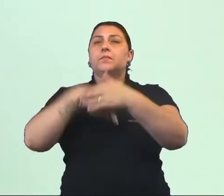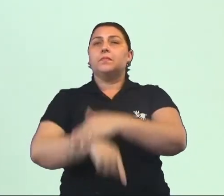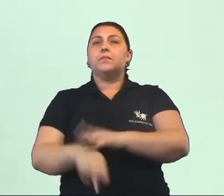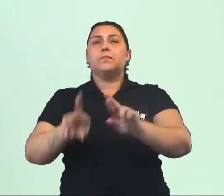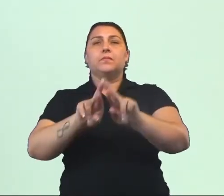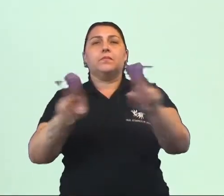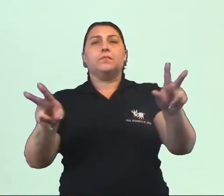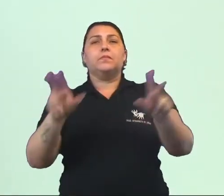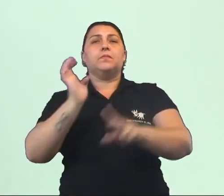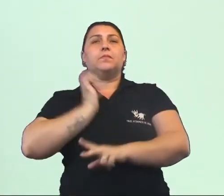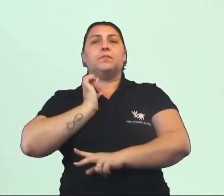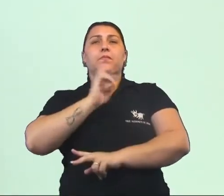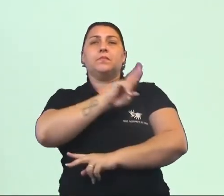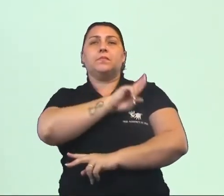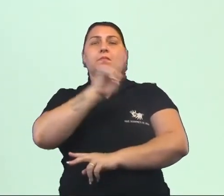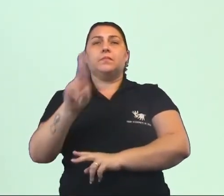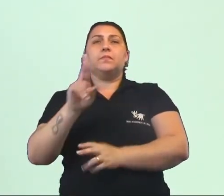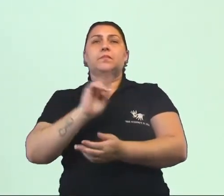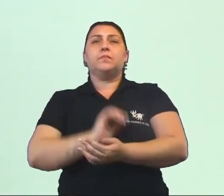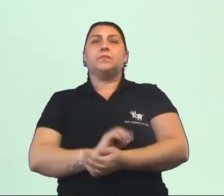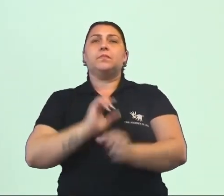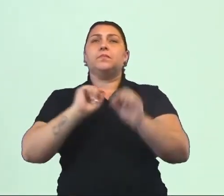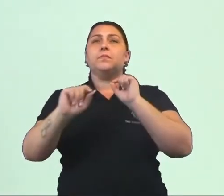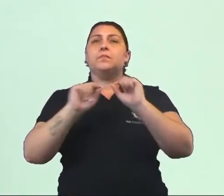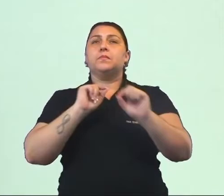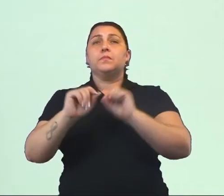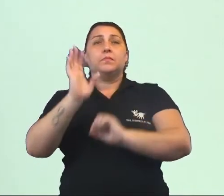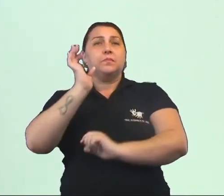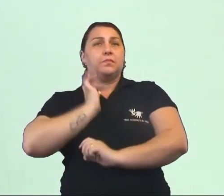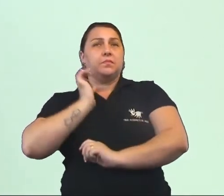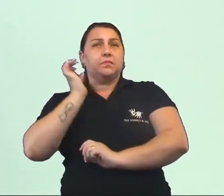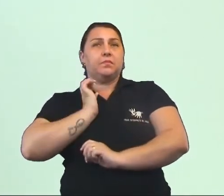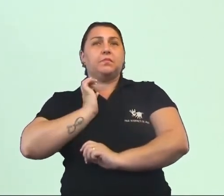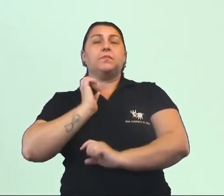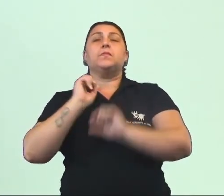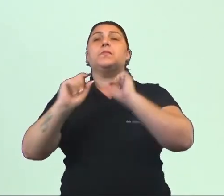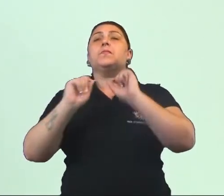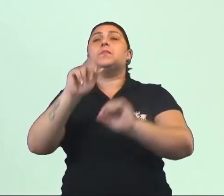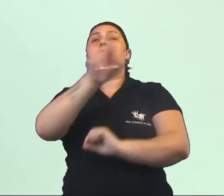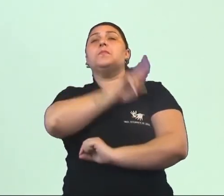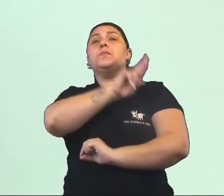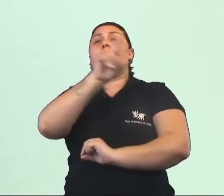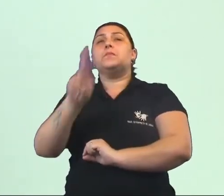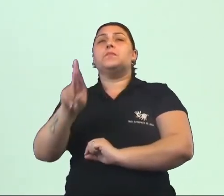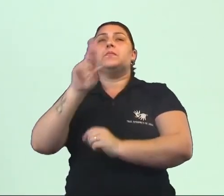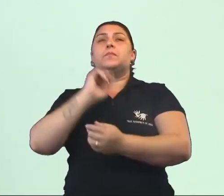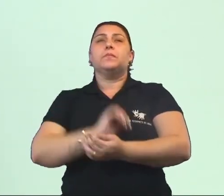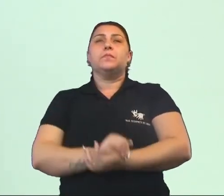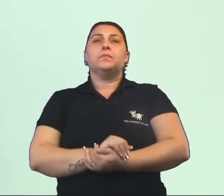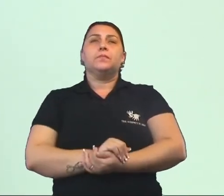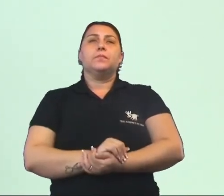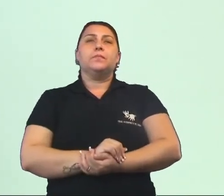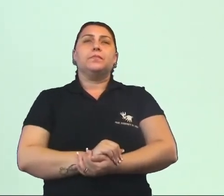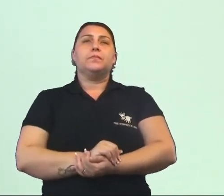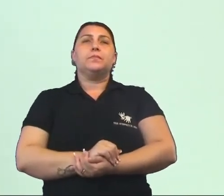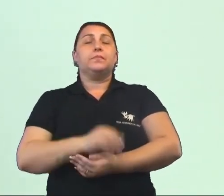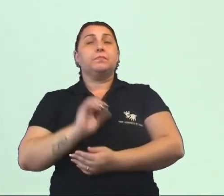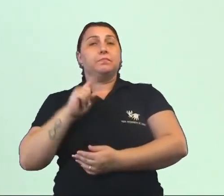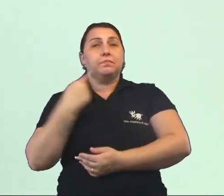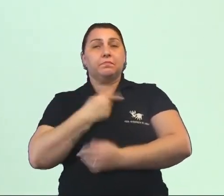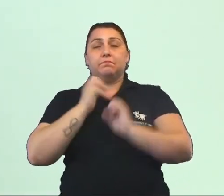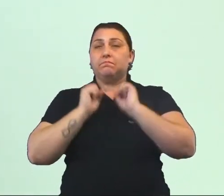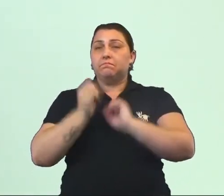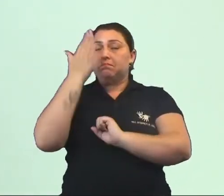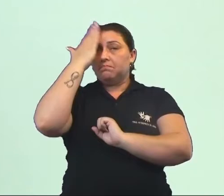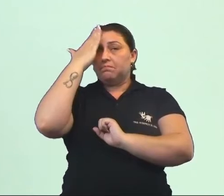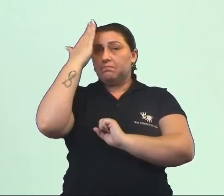aprofundando a diferença entre ética e religião, o que é uma questão ética e o que é uma questão religiosa, para que a gente